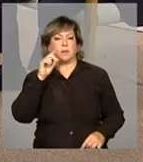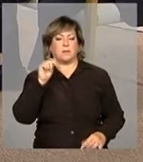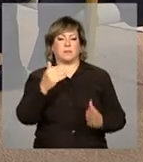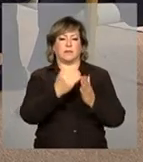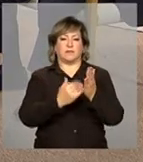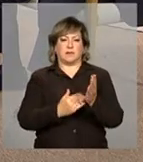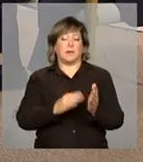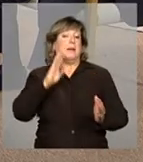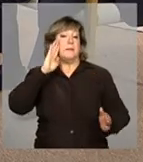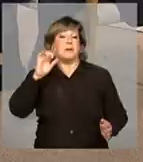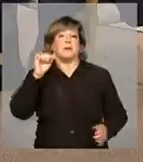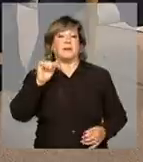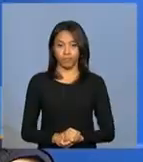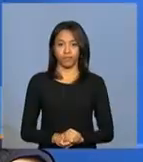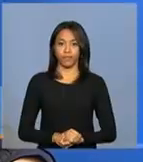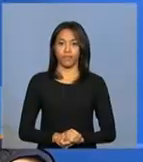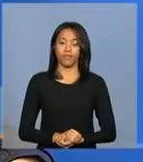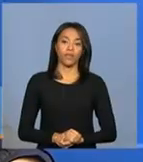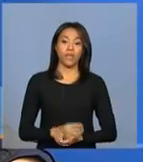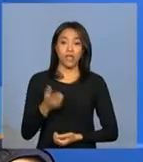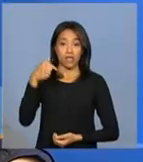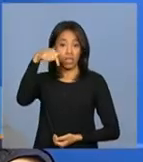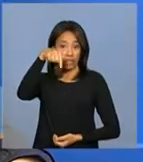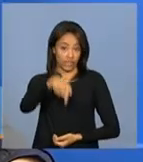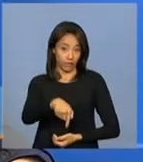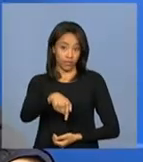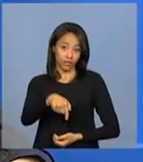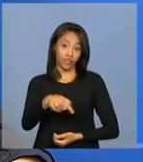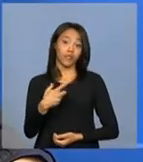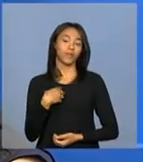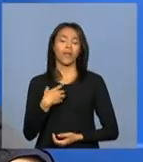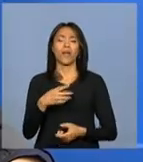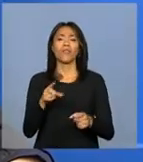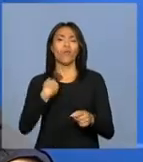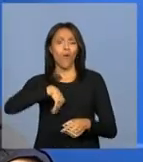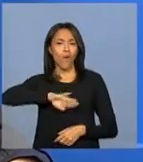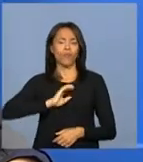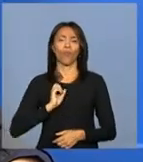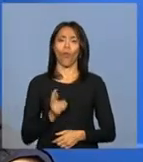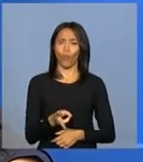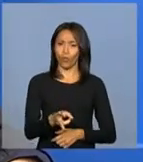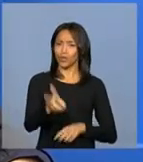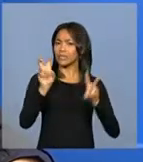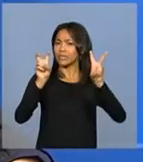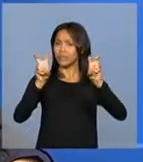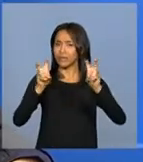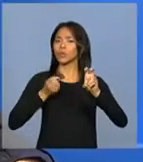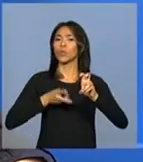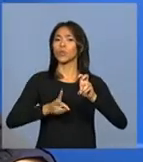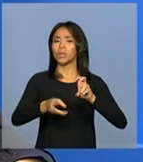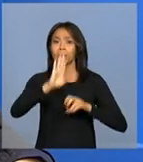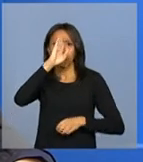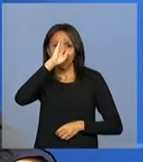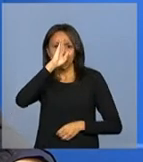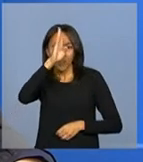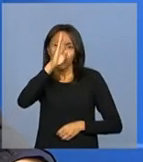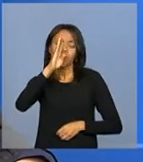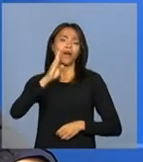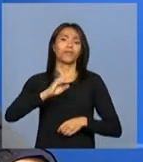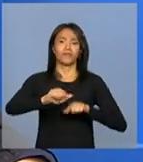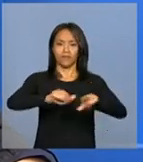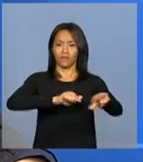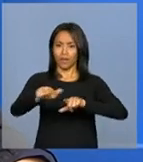principalmente a social especial neste bloco nós vamos continuar a falar sobre prioridades e metas